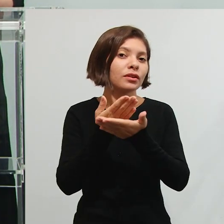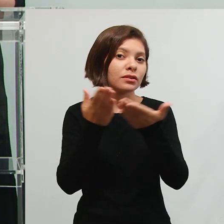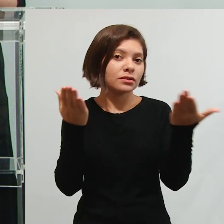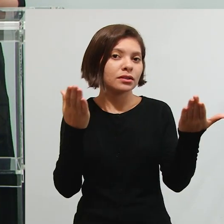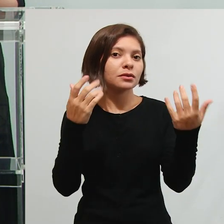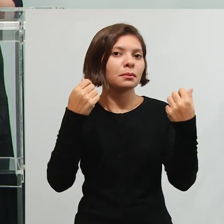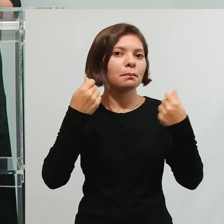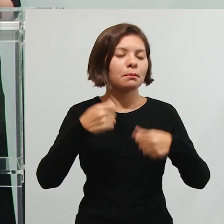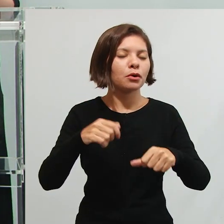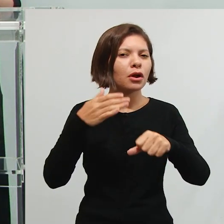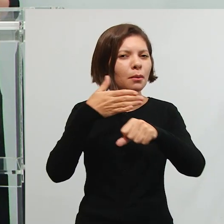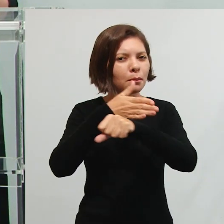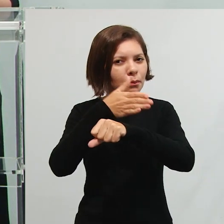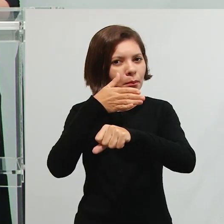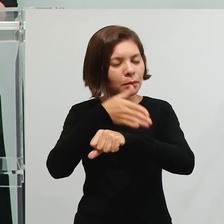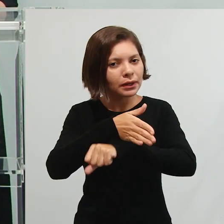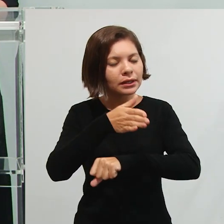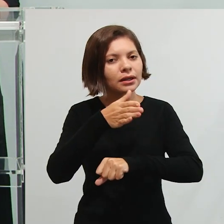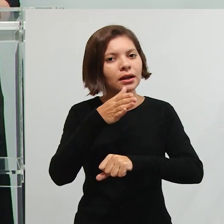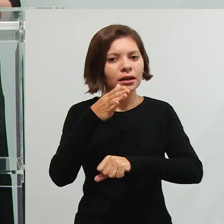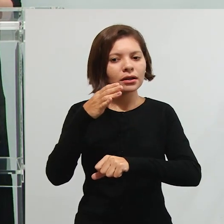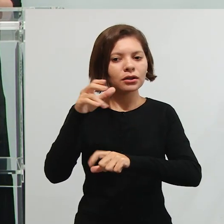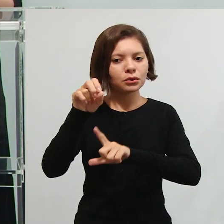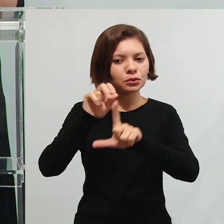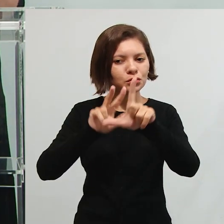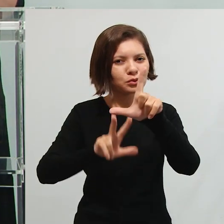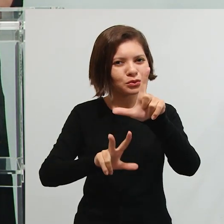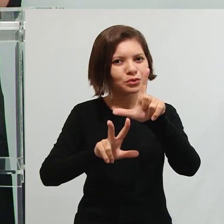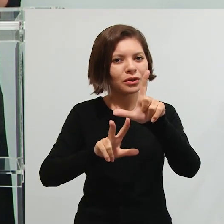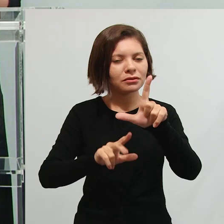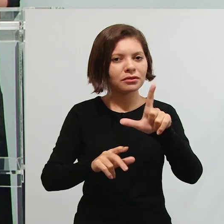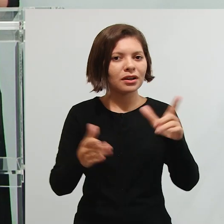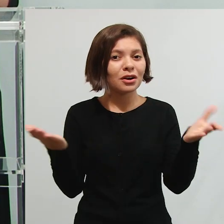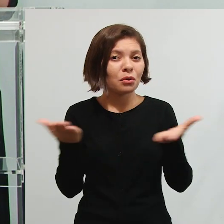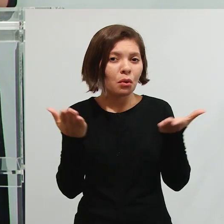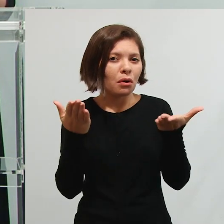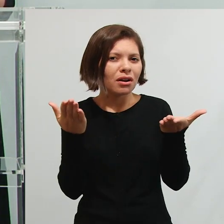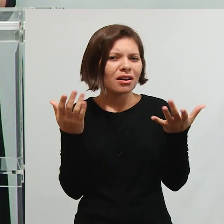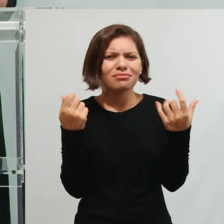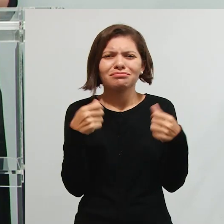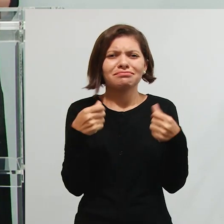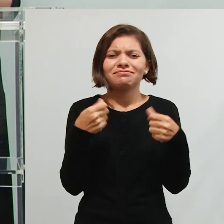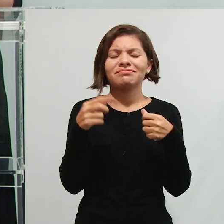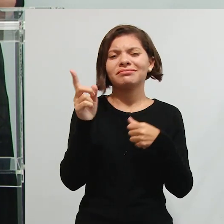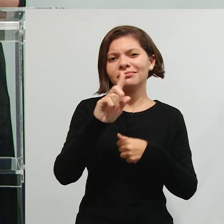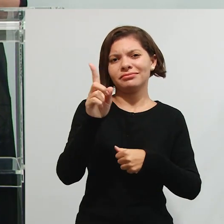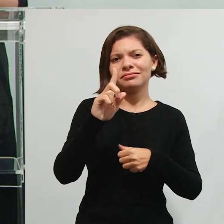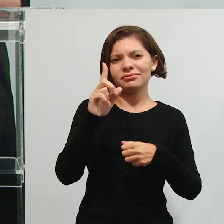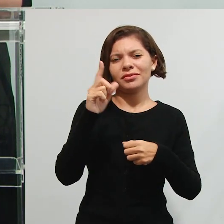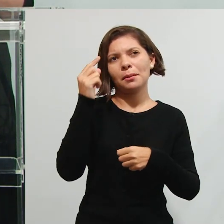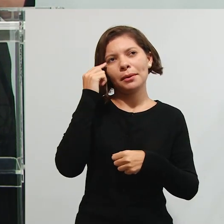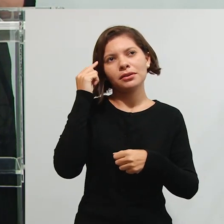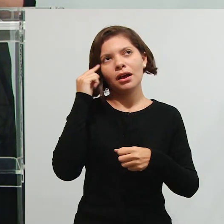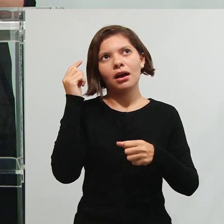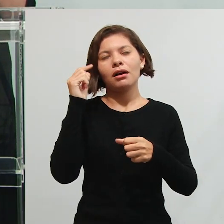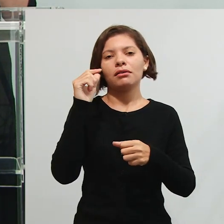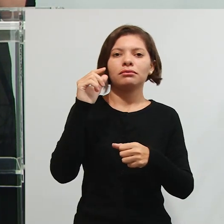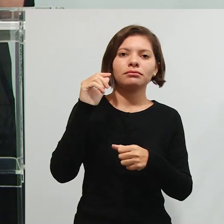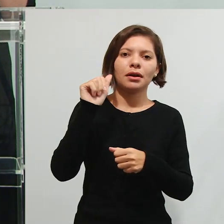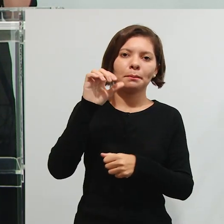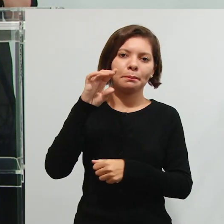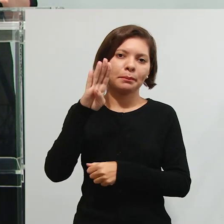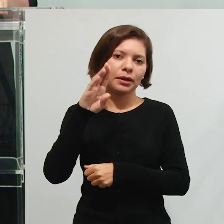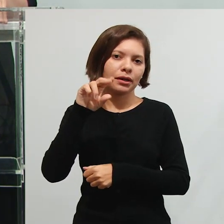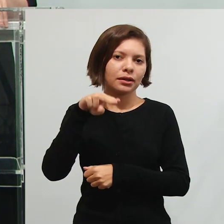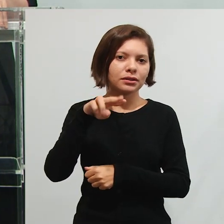fica muito fácil de vocês encontrarem essas regras A bnt então não precisa tá a gente pensando sobre isso aqui mas é só